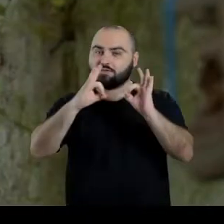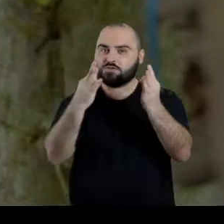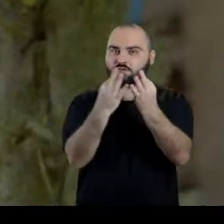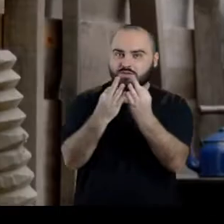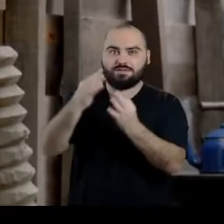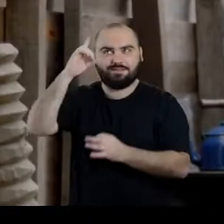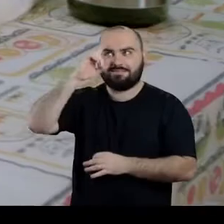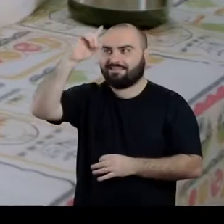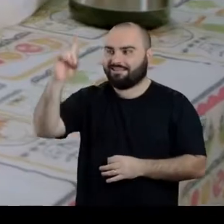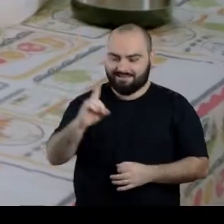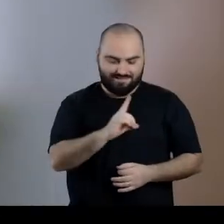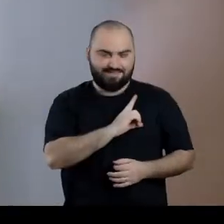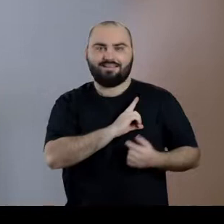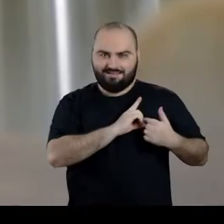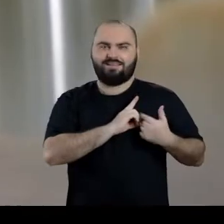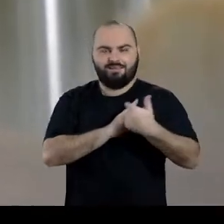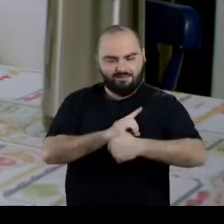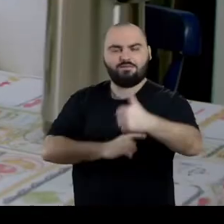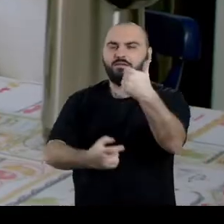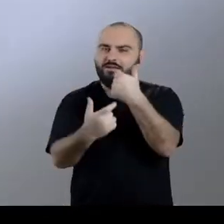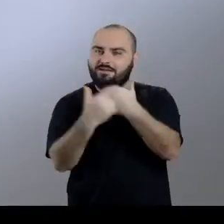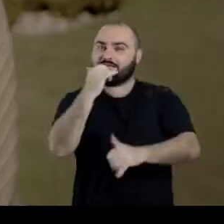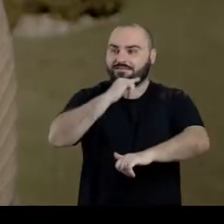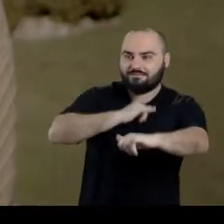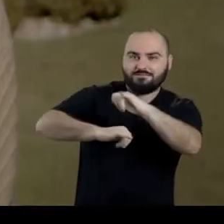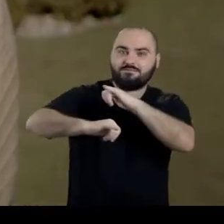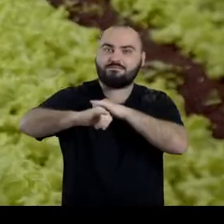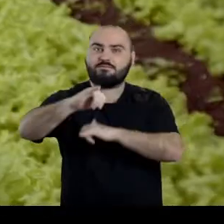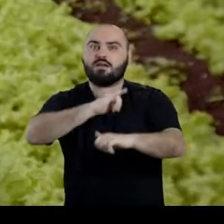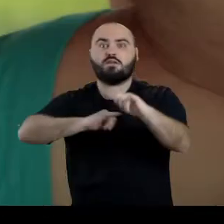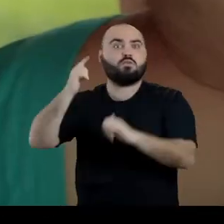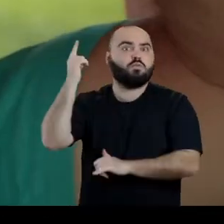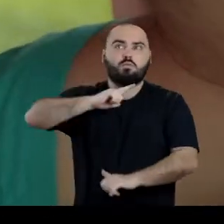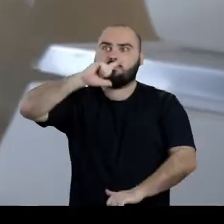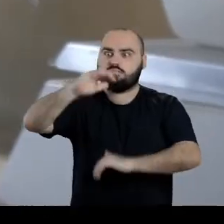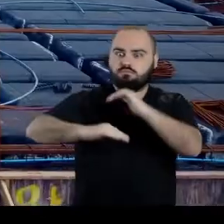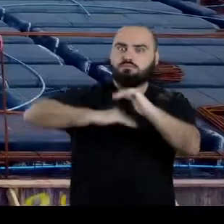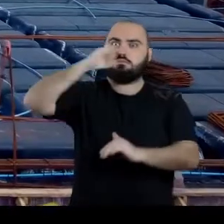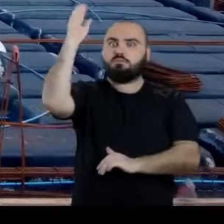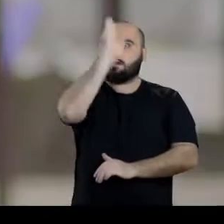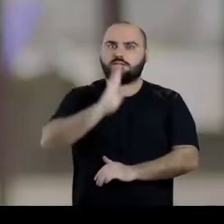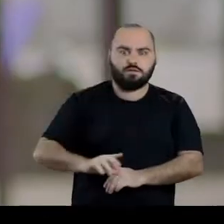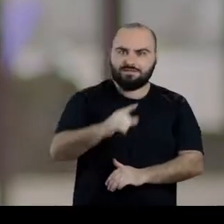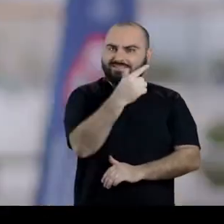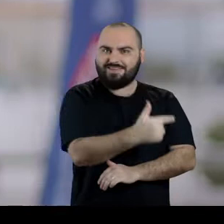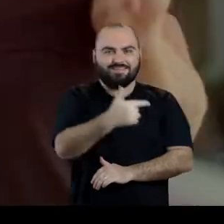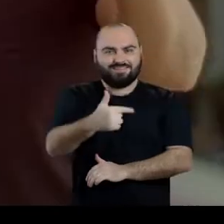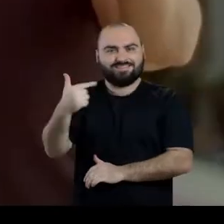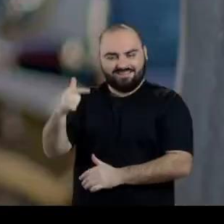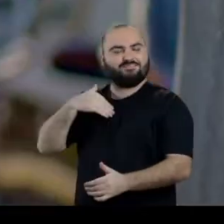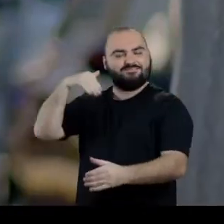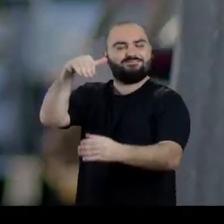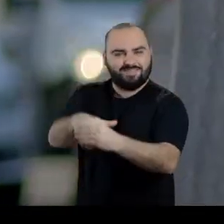pela família com Deus no coração. Eu vou curtir, vou compartilhar, pra seguir reconstruindo o Brasil. 2022